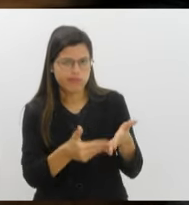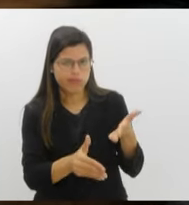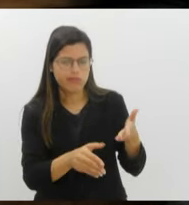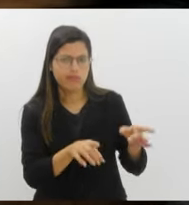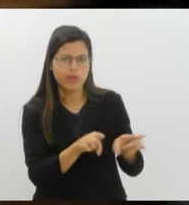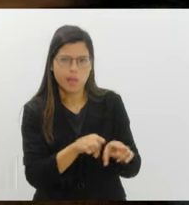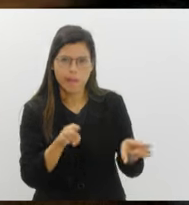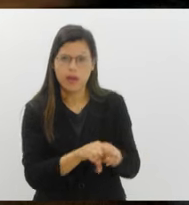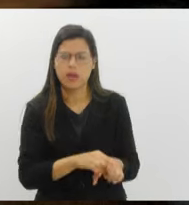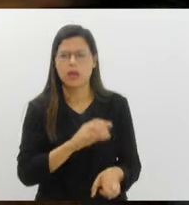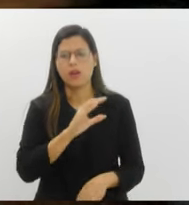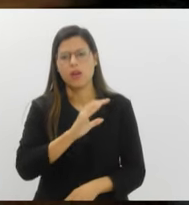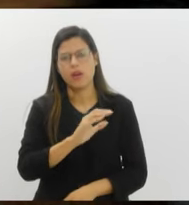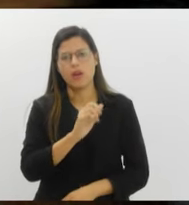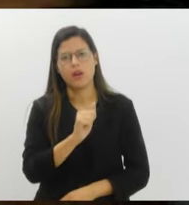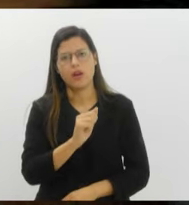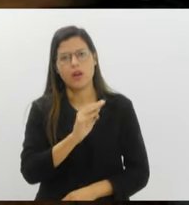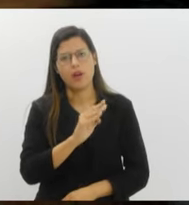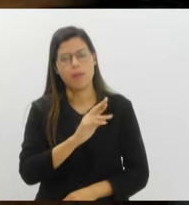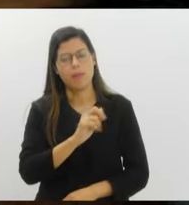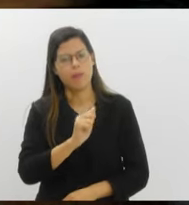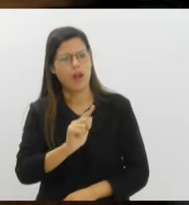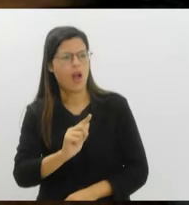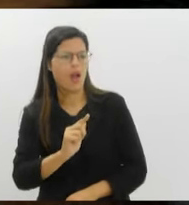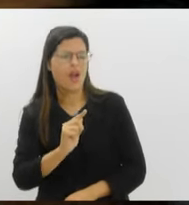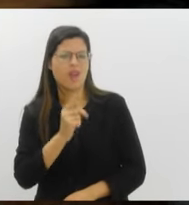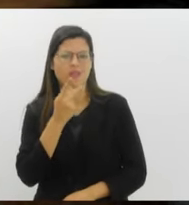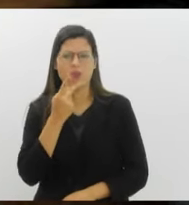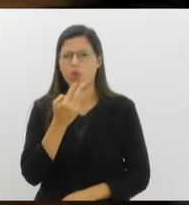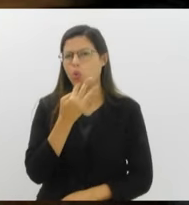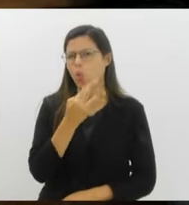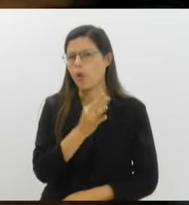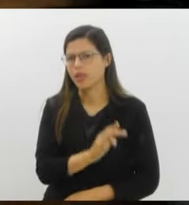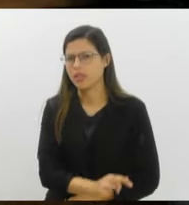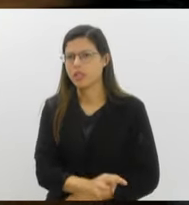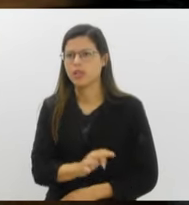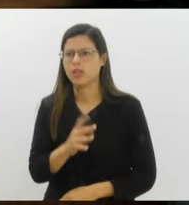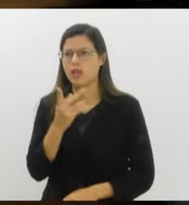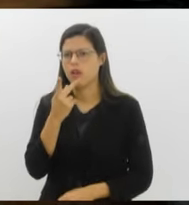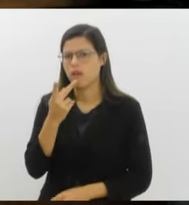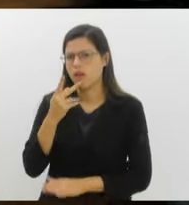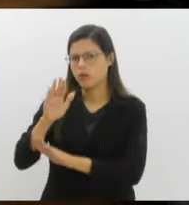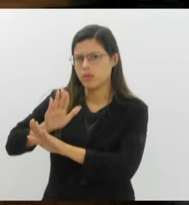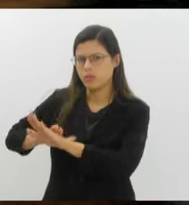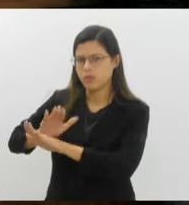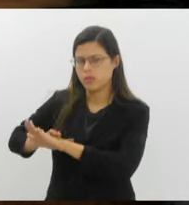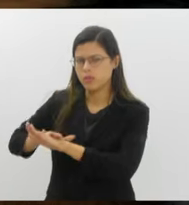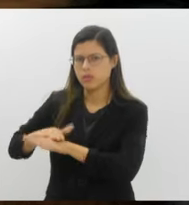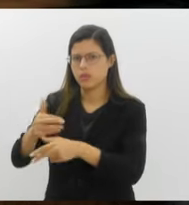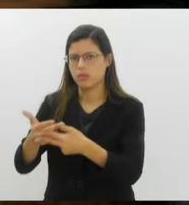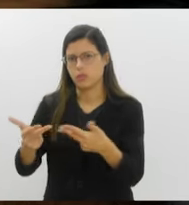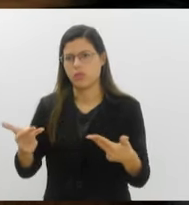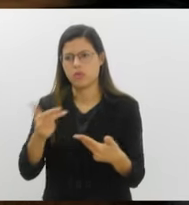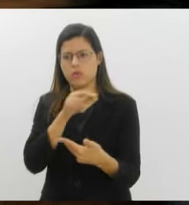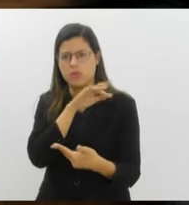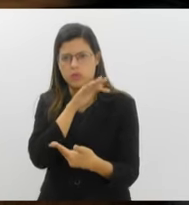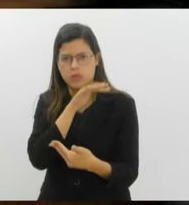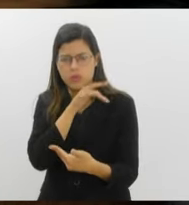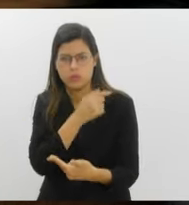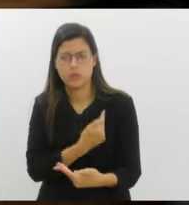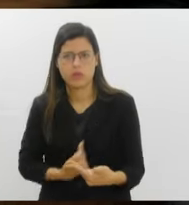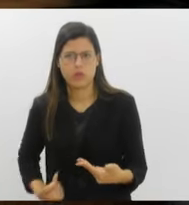também, fingindo que não o conhecia, falando nos bastidores barbaridades do governador que